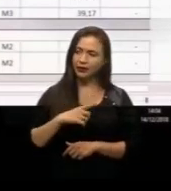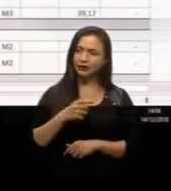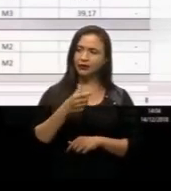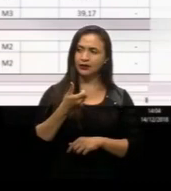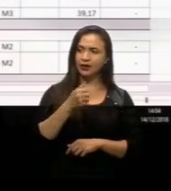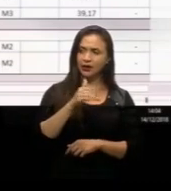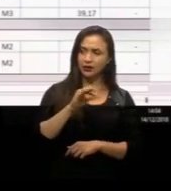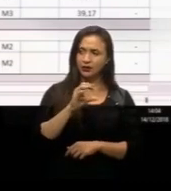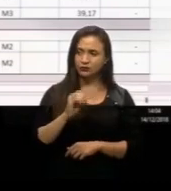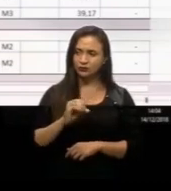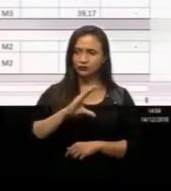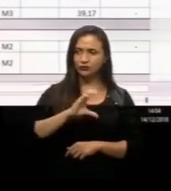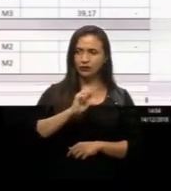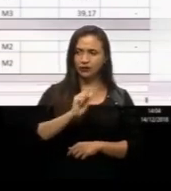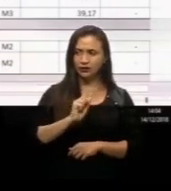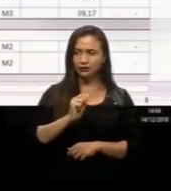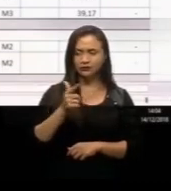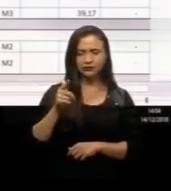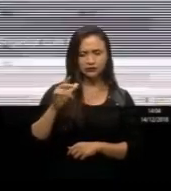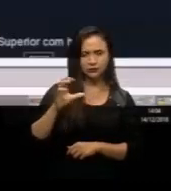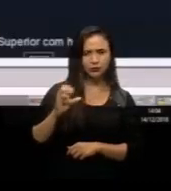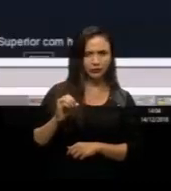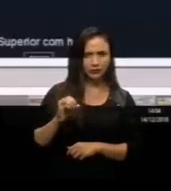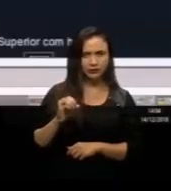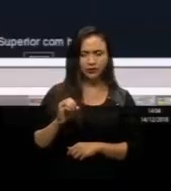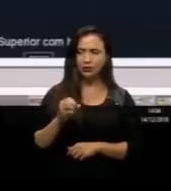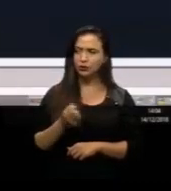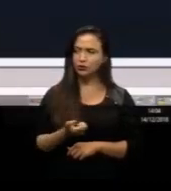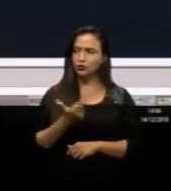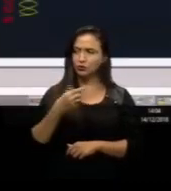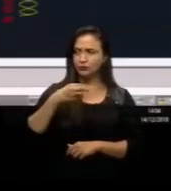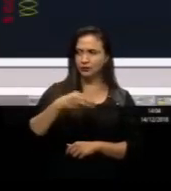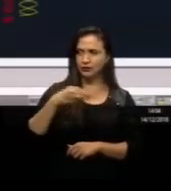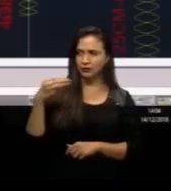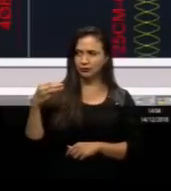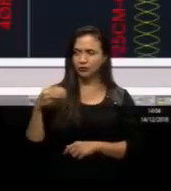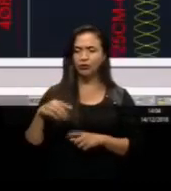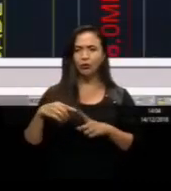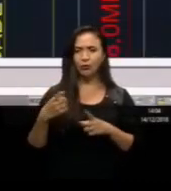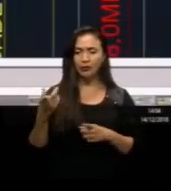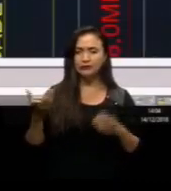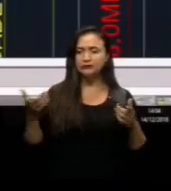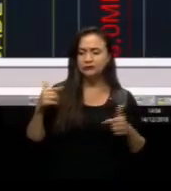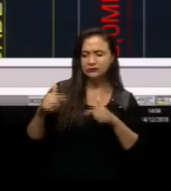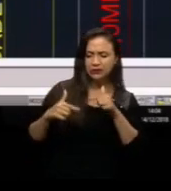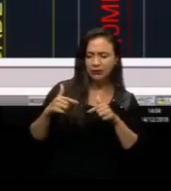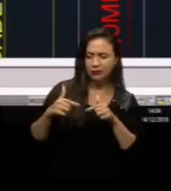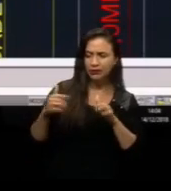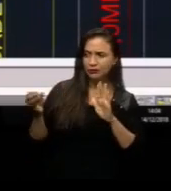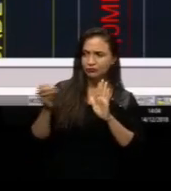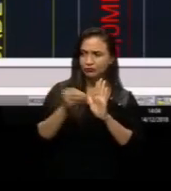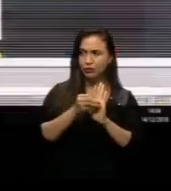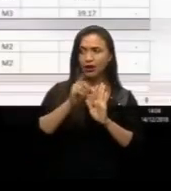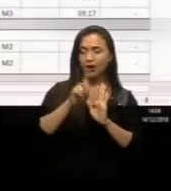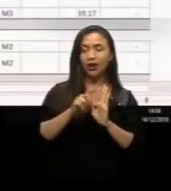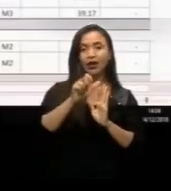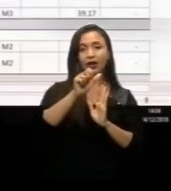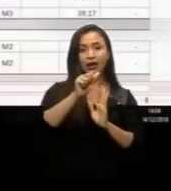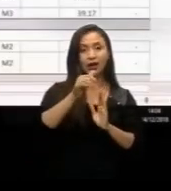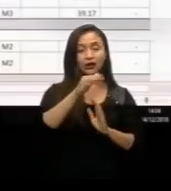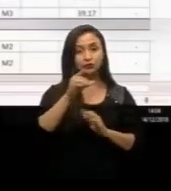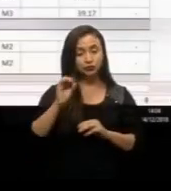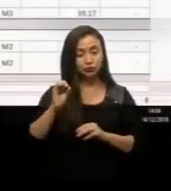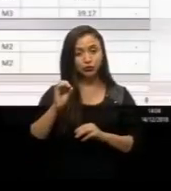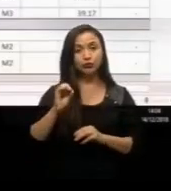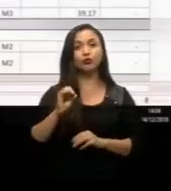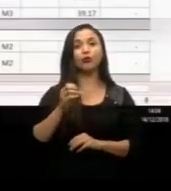CA50, 12 milímetros. No caso, aqui a gente vai estar trabalhando com um aço de 8 milímetros.